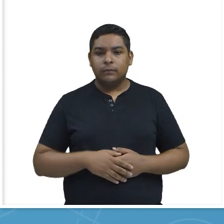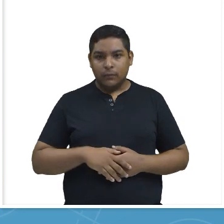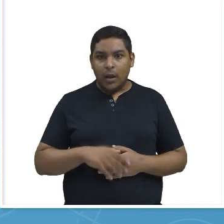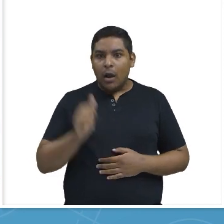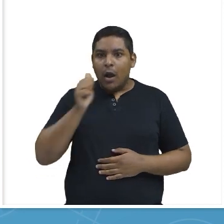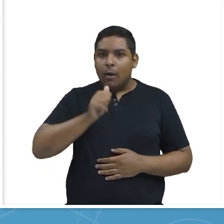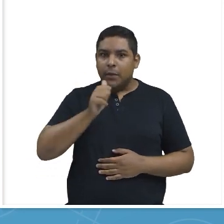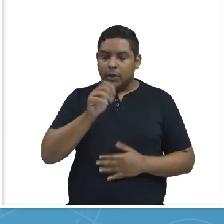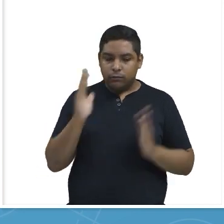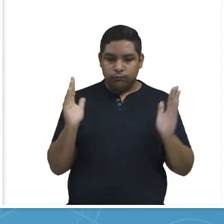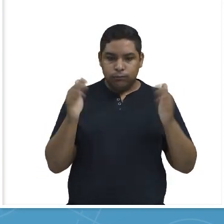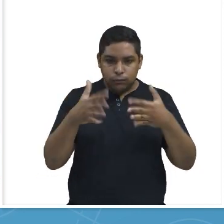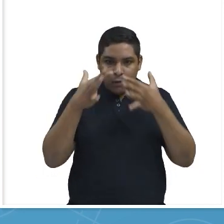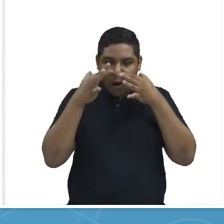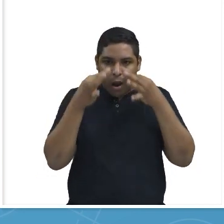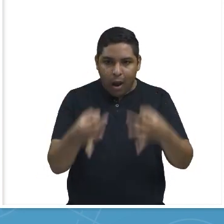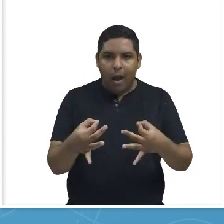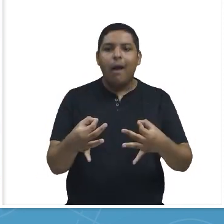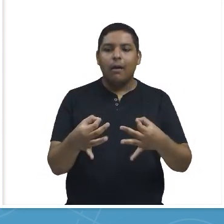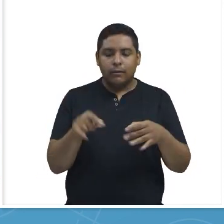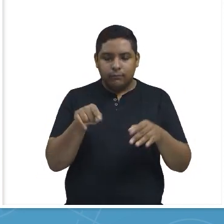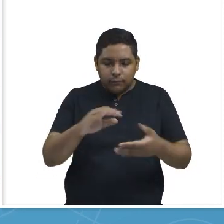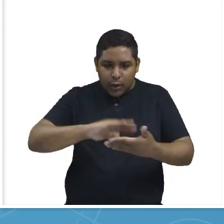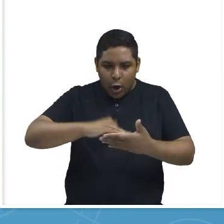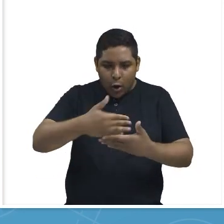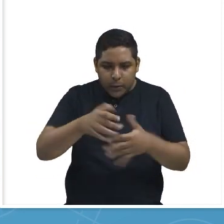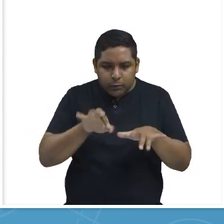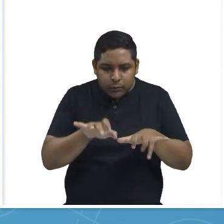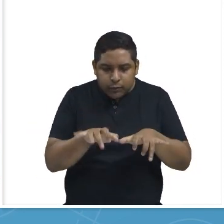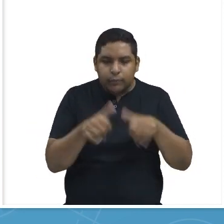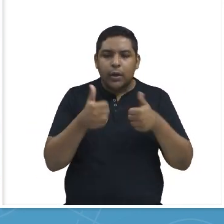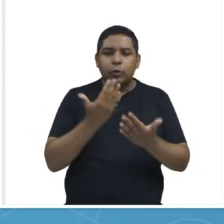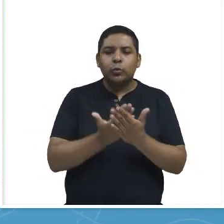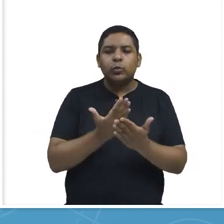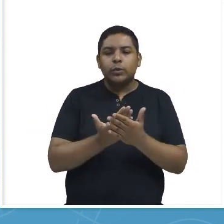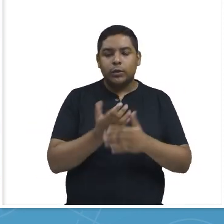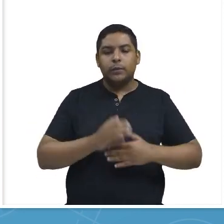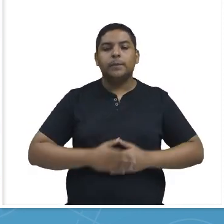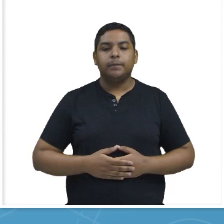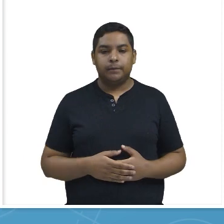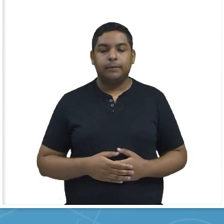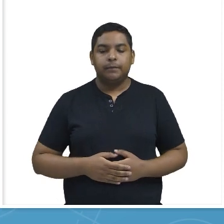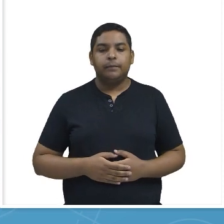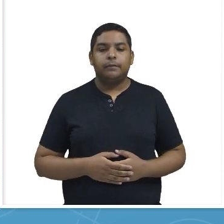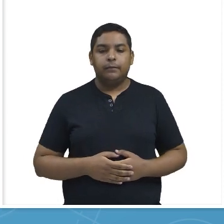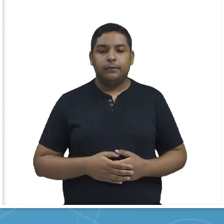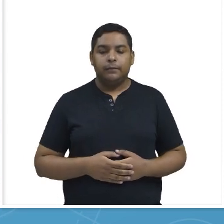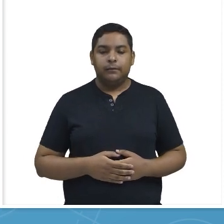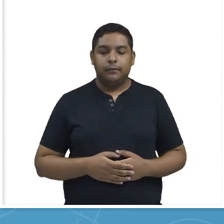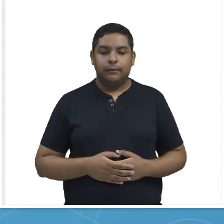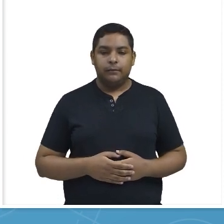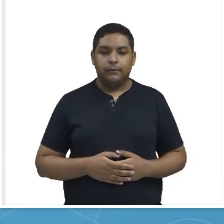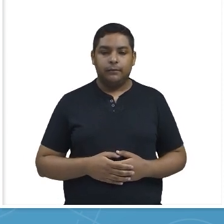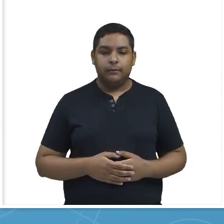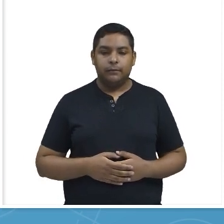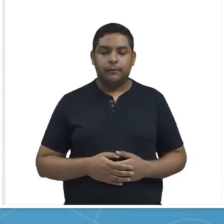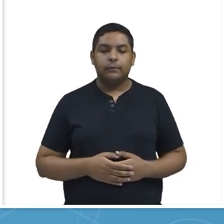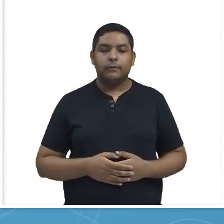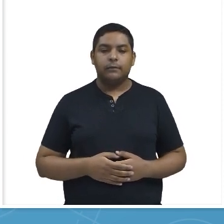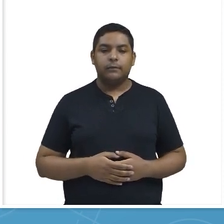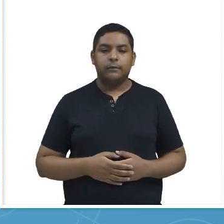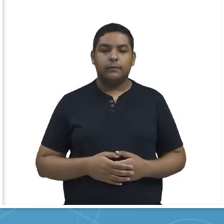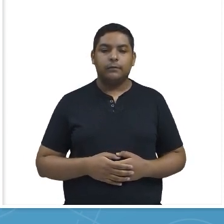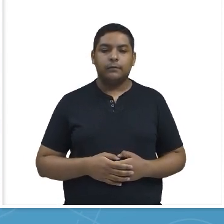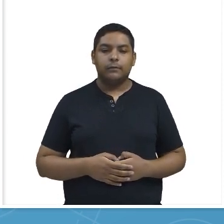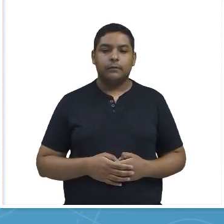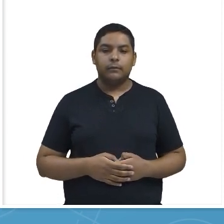Então, are you going to study English this weekend? Você vai estudar inglês este final de semana?